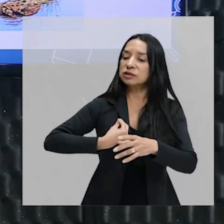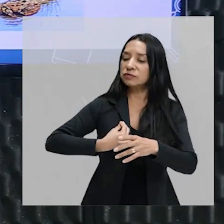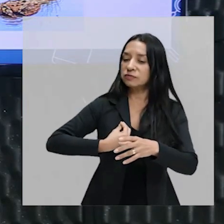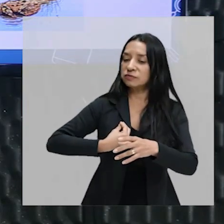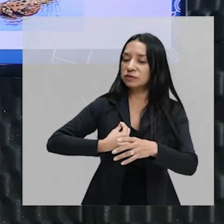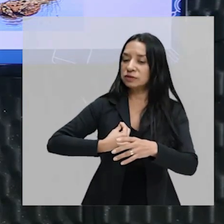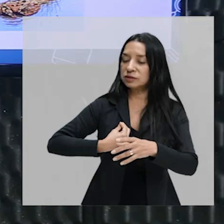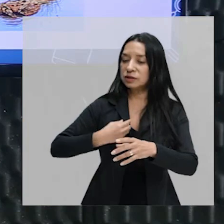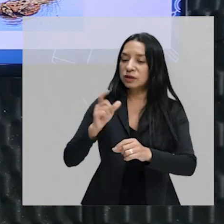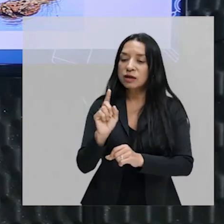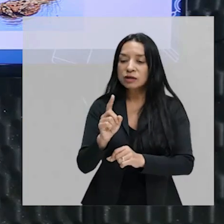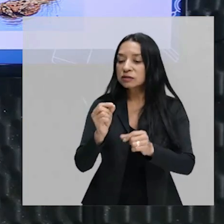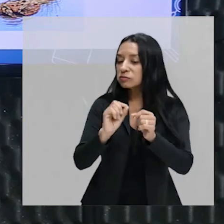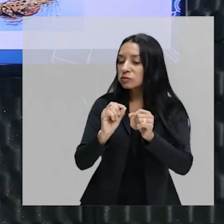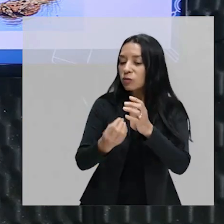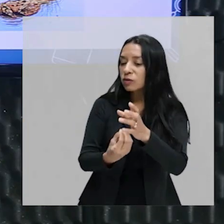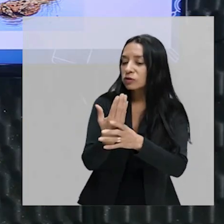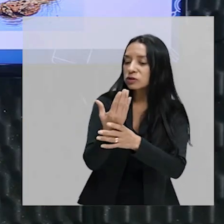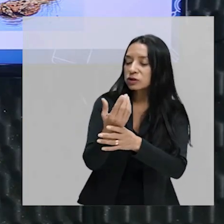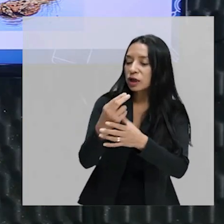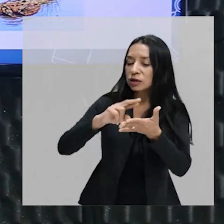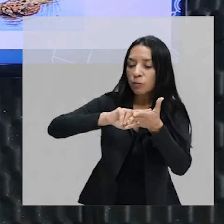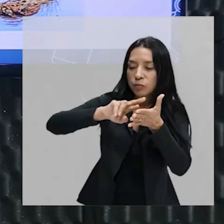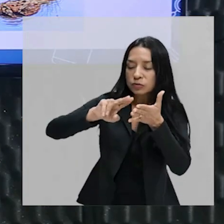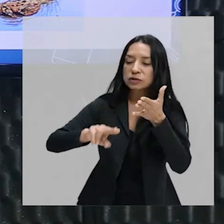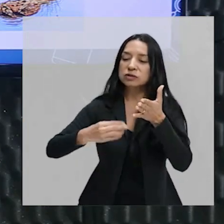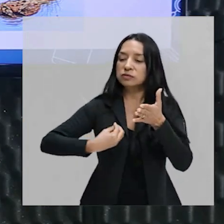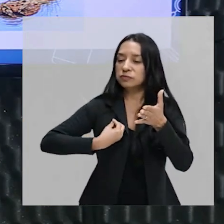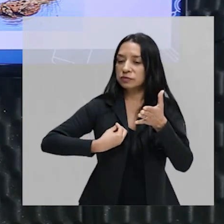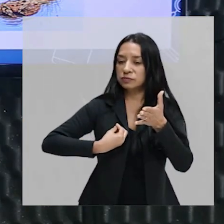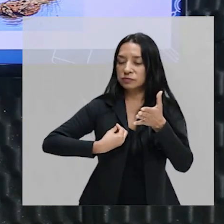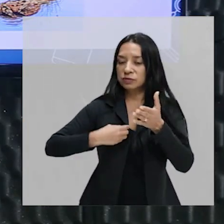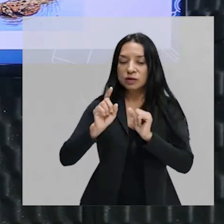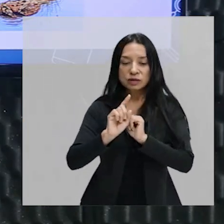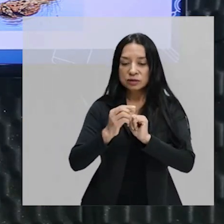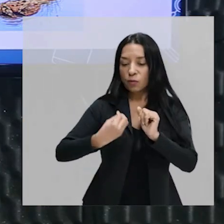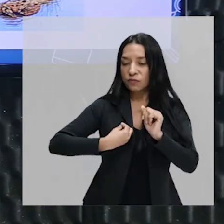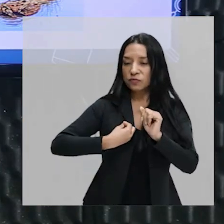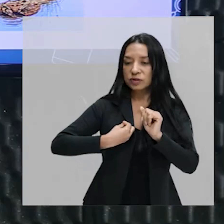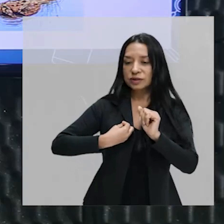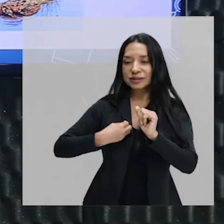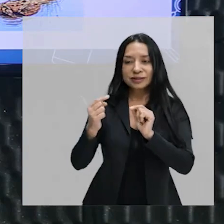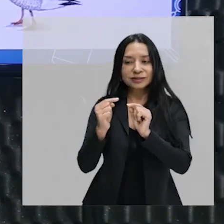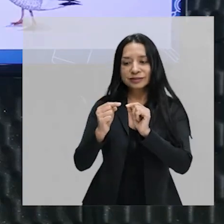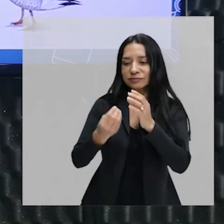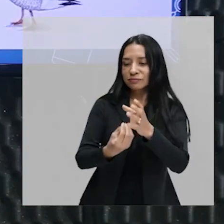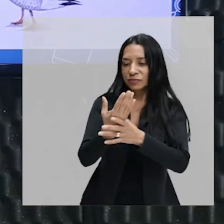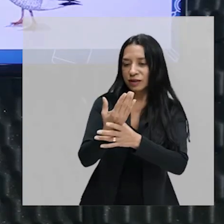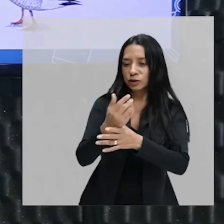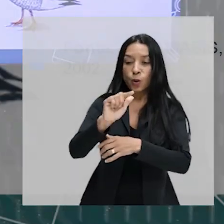originada por seres vivos ou seja não é ser vivo que origina ser vivo segundo essa teoria ok